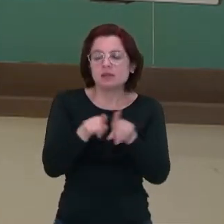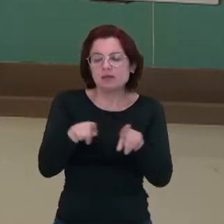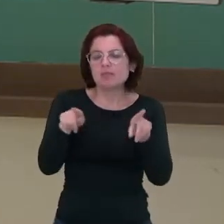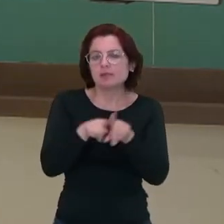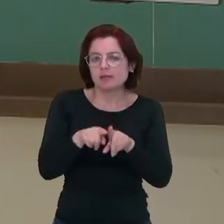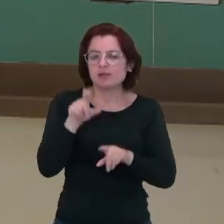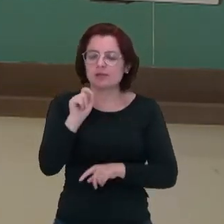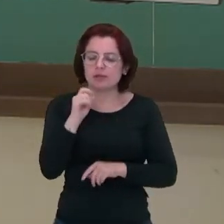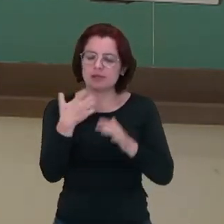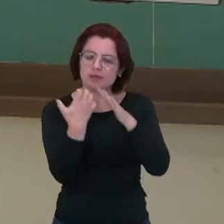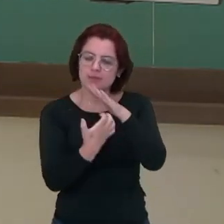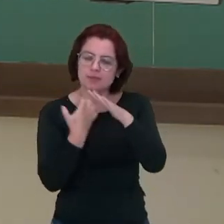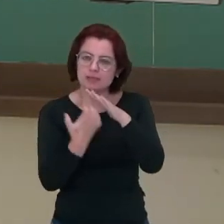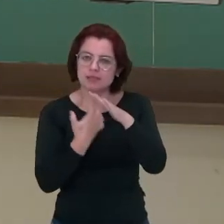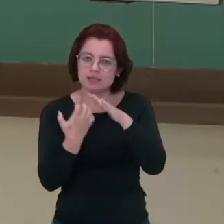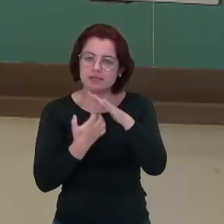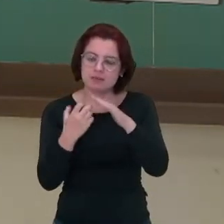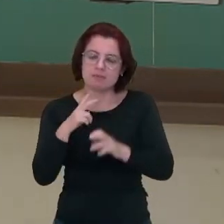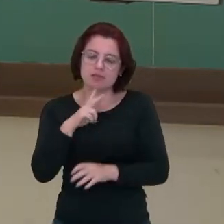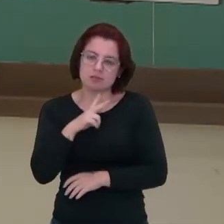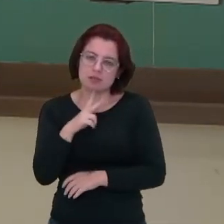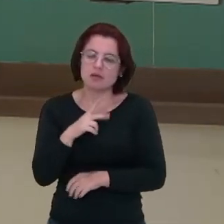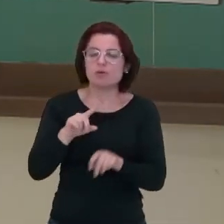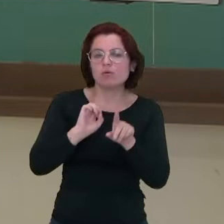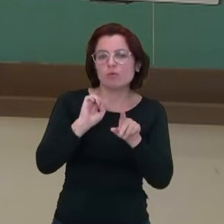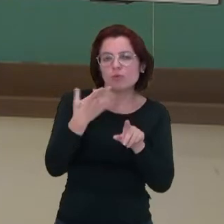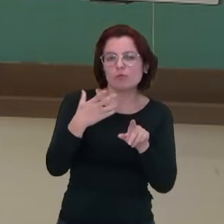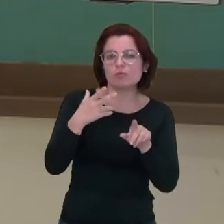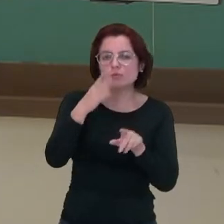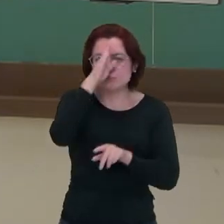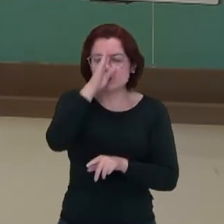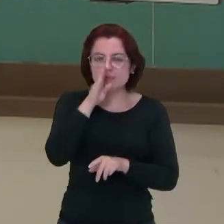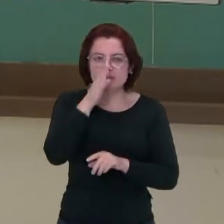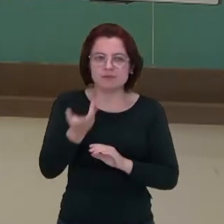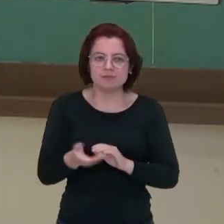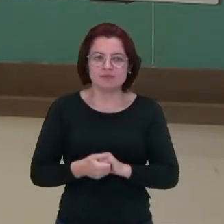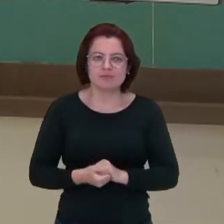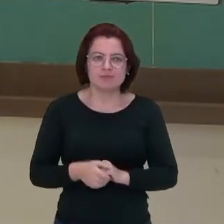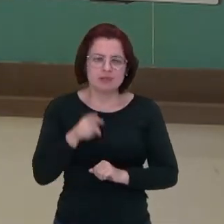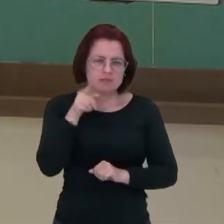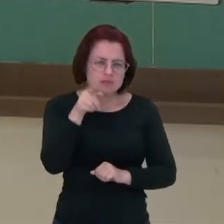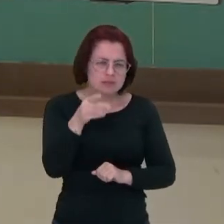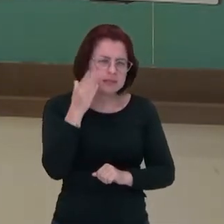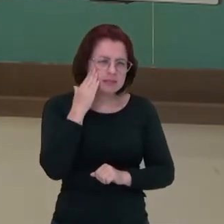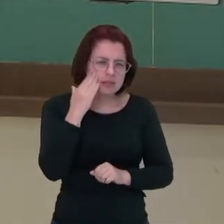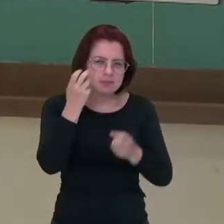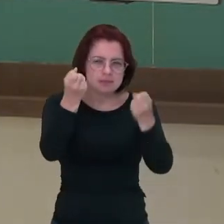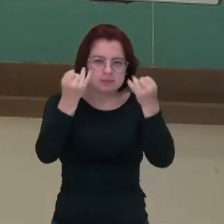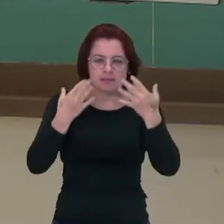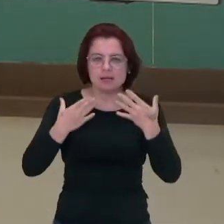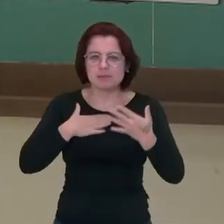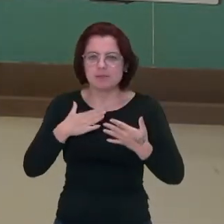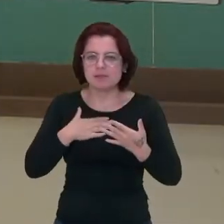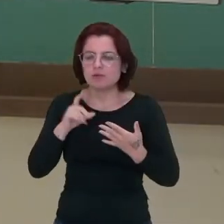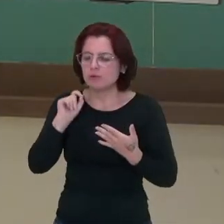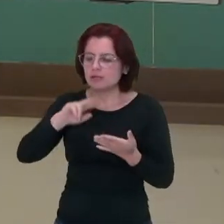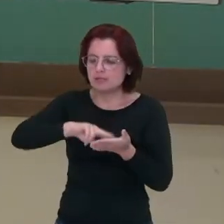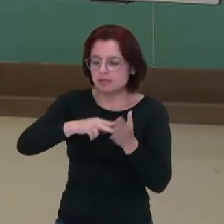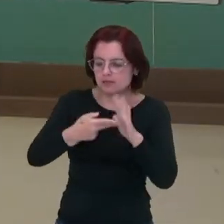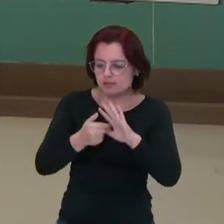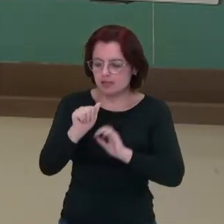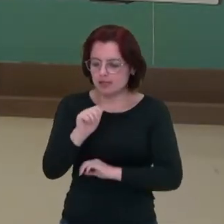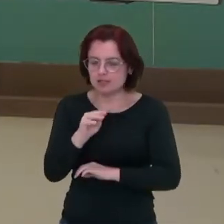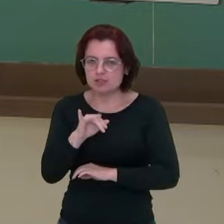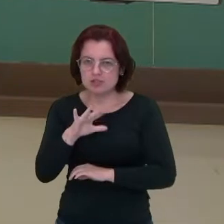de uma empresa privada ou de uma empresa pública. Você saberia me dizer o que é um ativo e